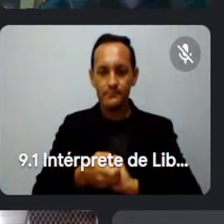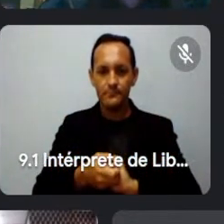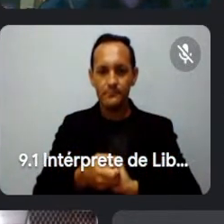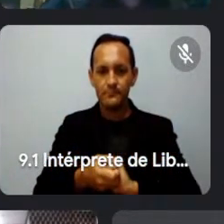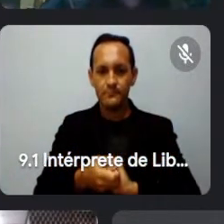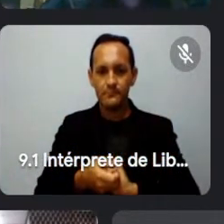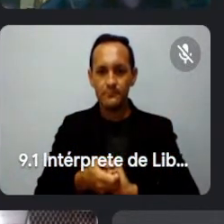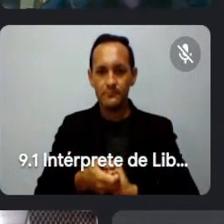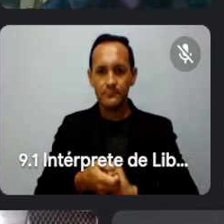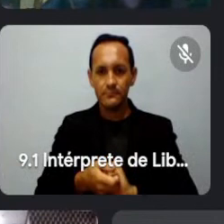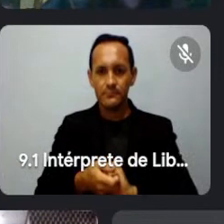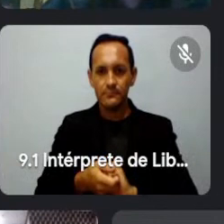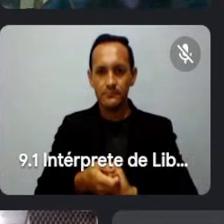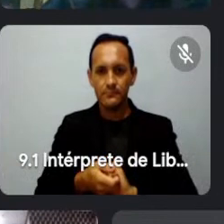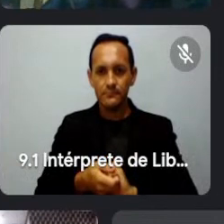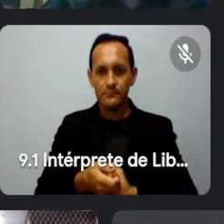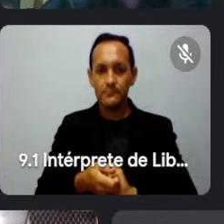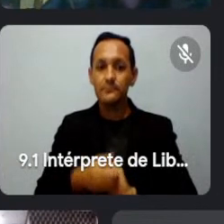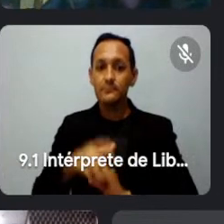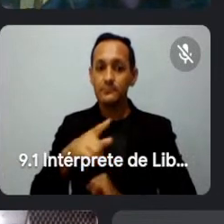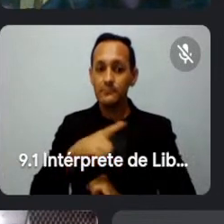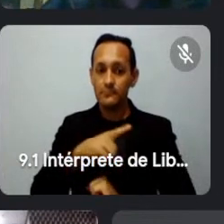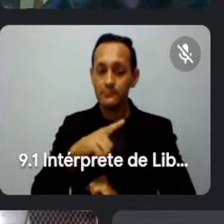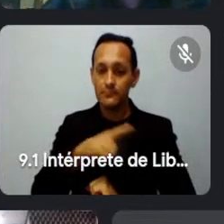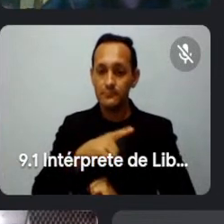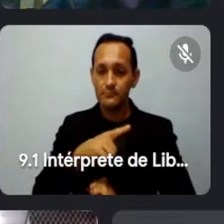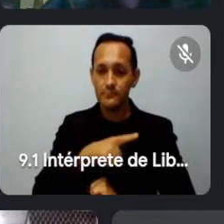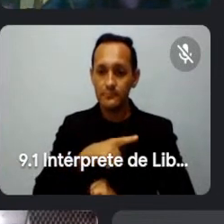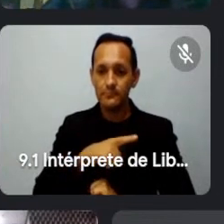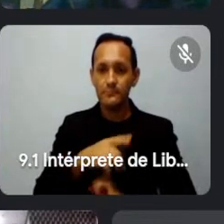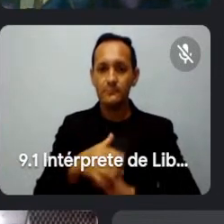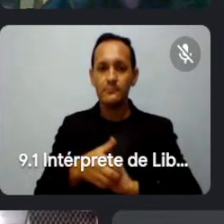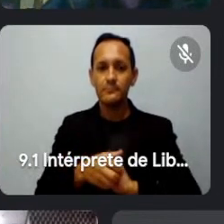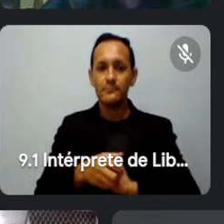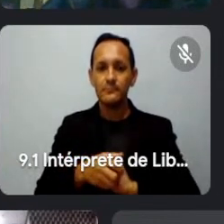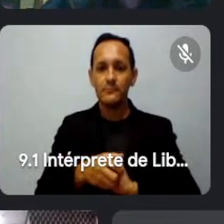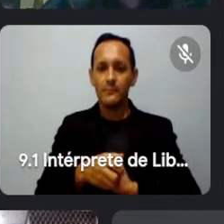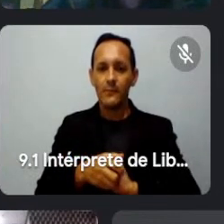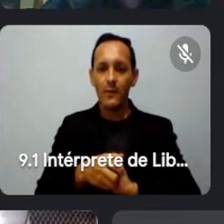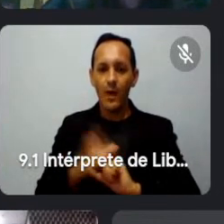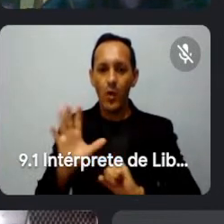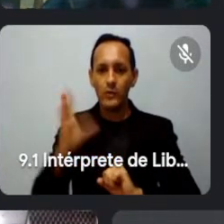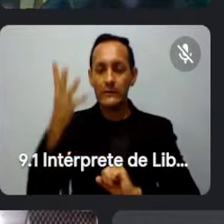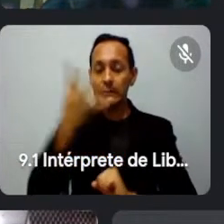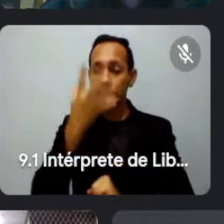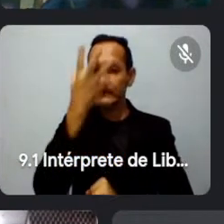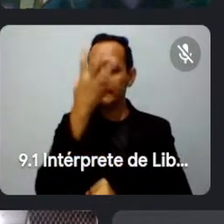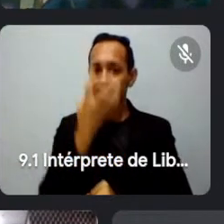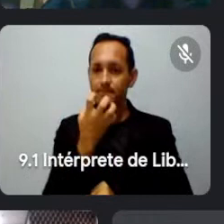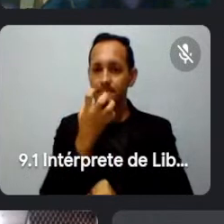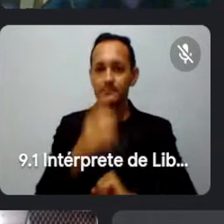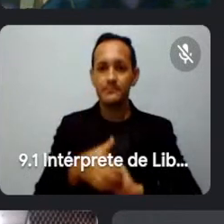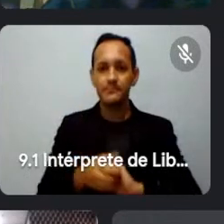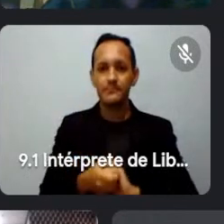o há indícios o Diogo grave